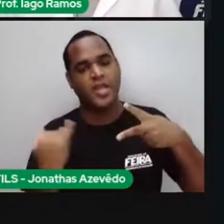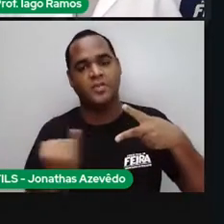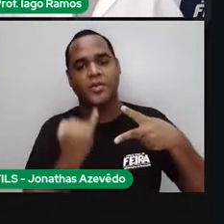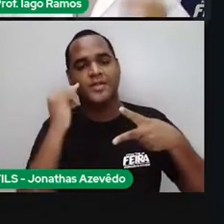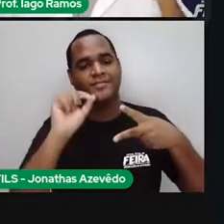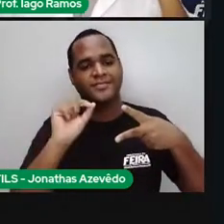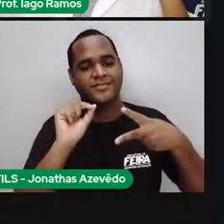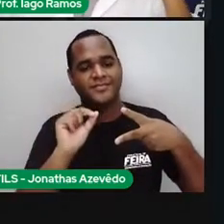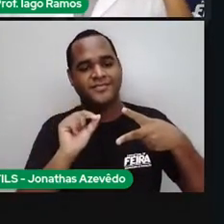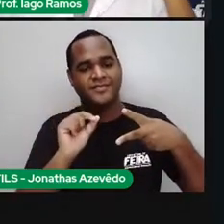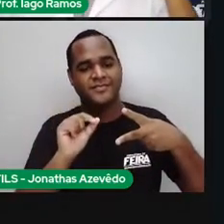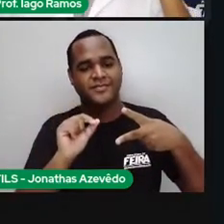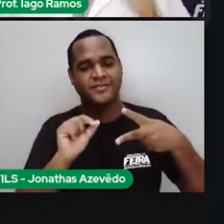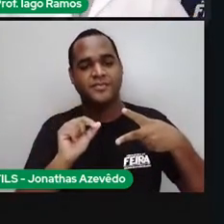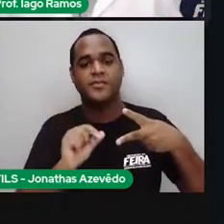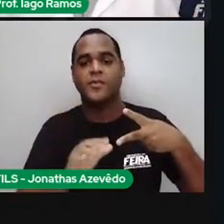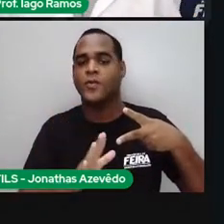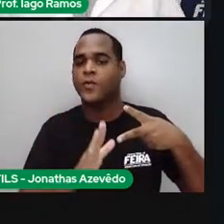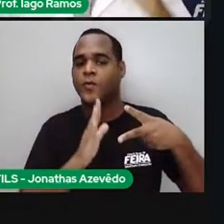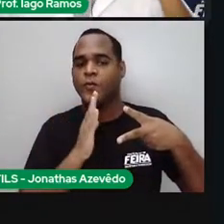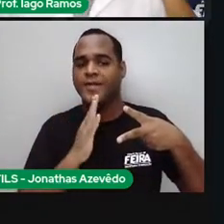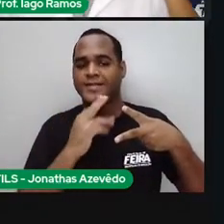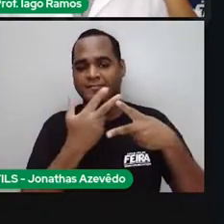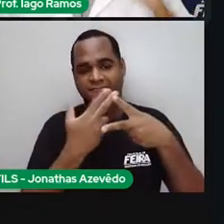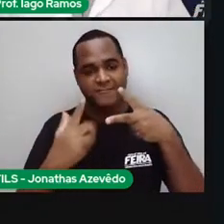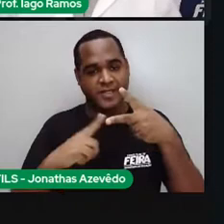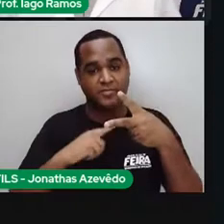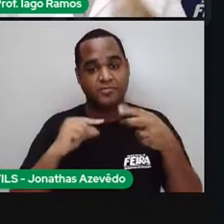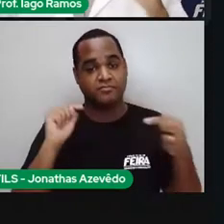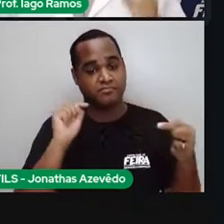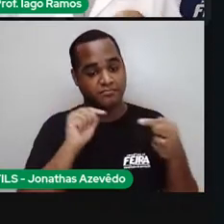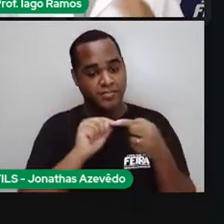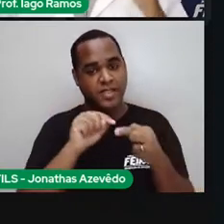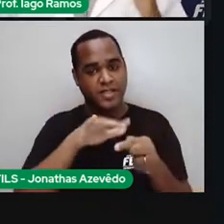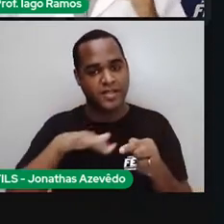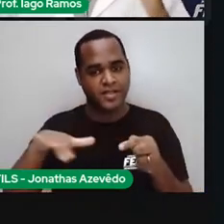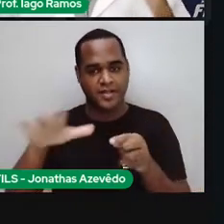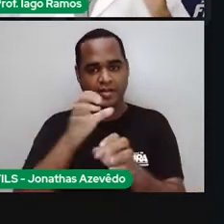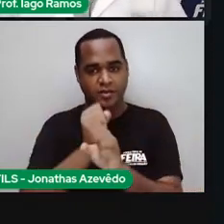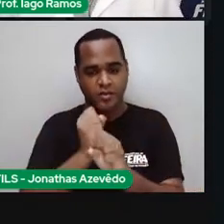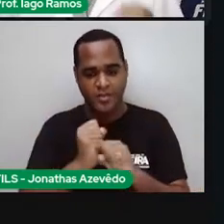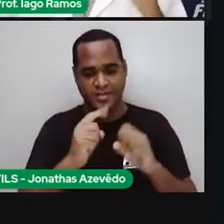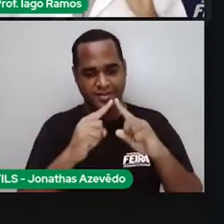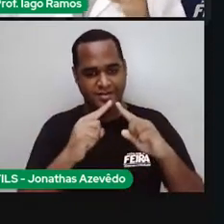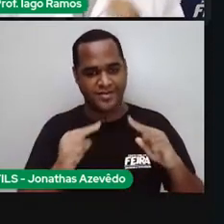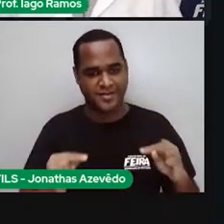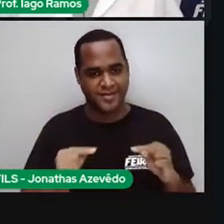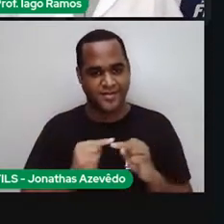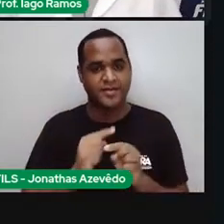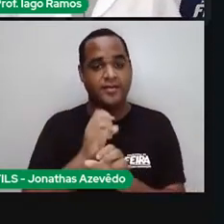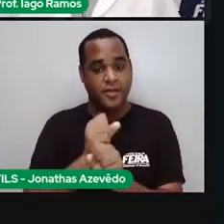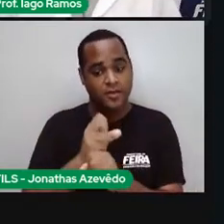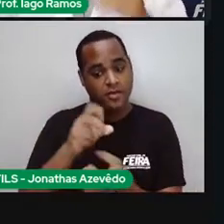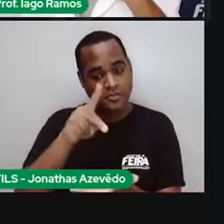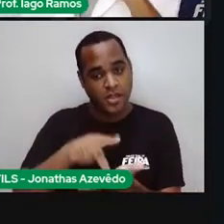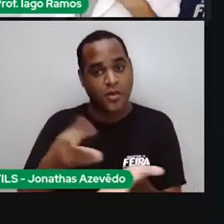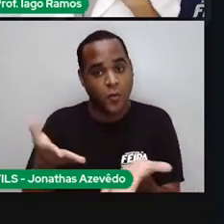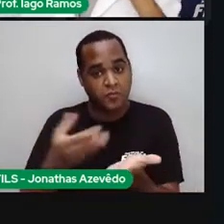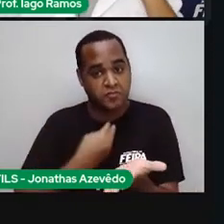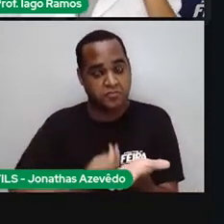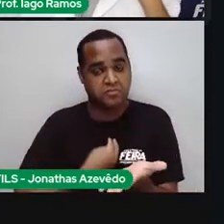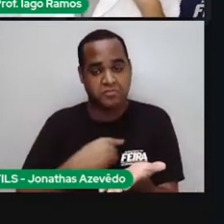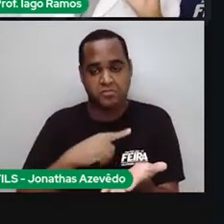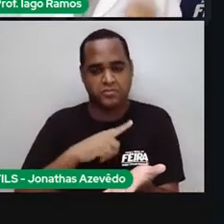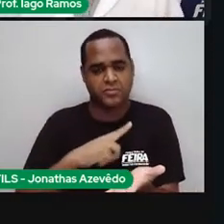importante para essa aula reconhecer a aplicação do cálculo de área de triângulo em situações do mundo real